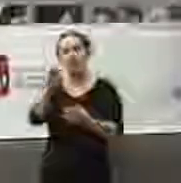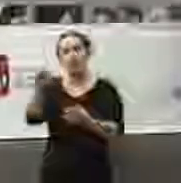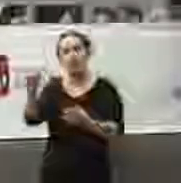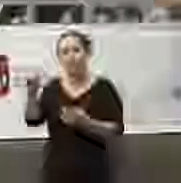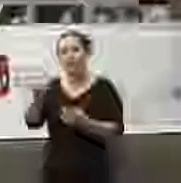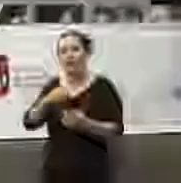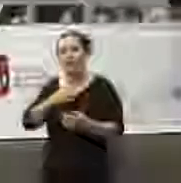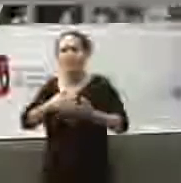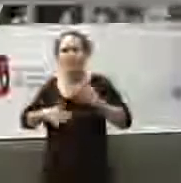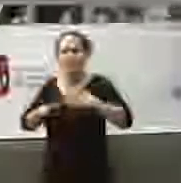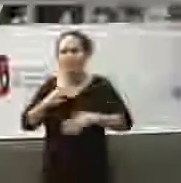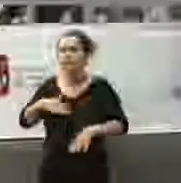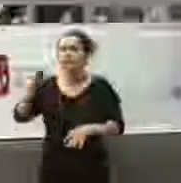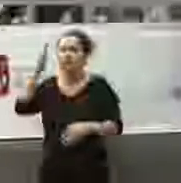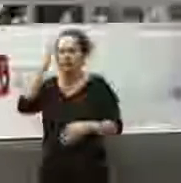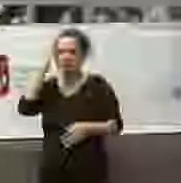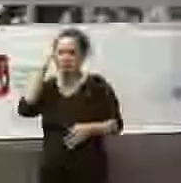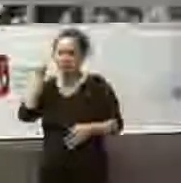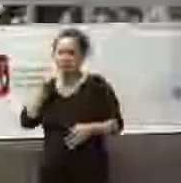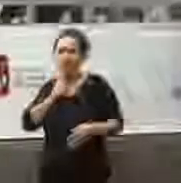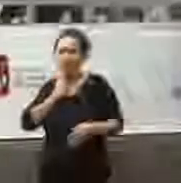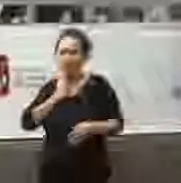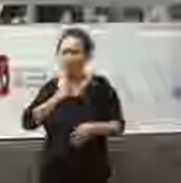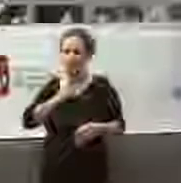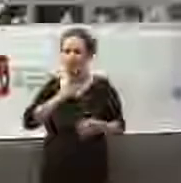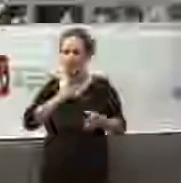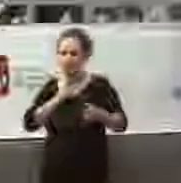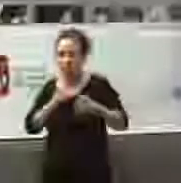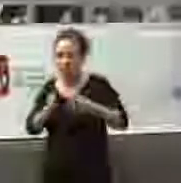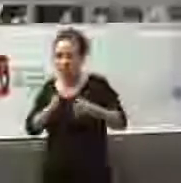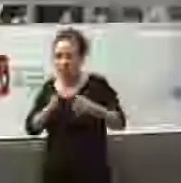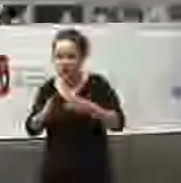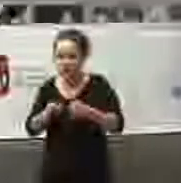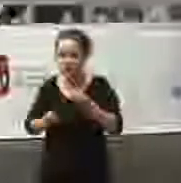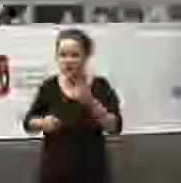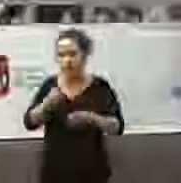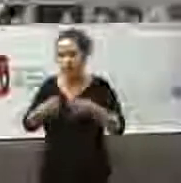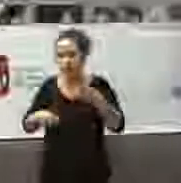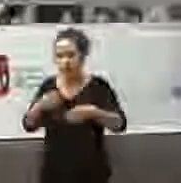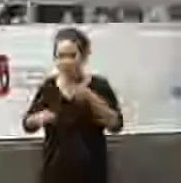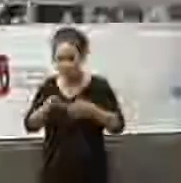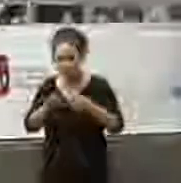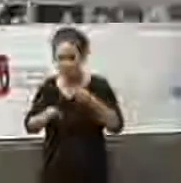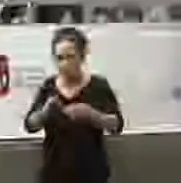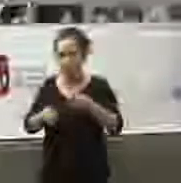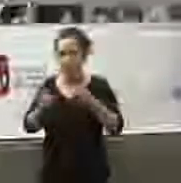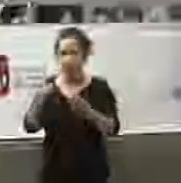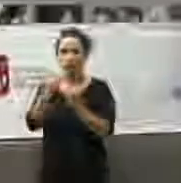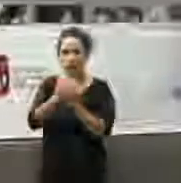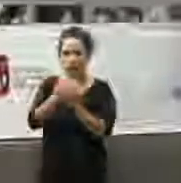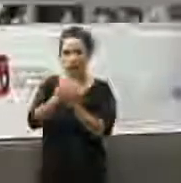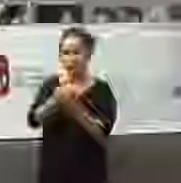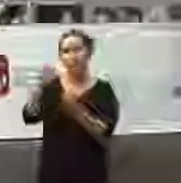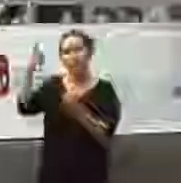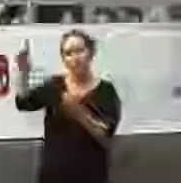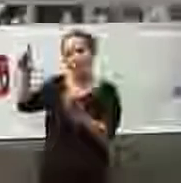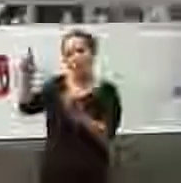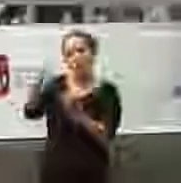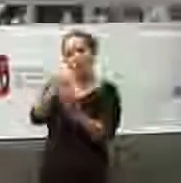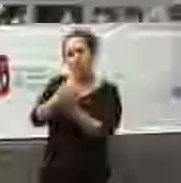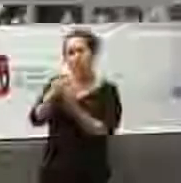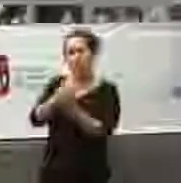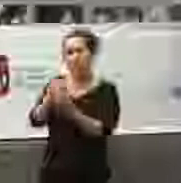a tranquilidade sei que meu parceiro jurídico ainda de alguns anos né pode pode vir outras ações podem vir é outras outros